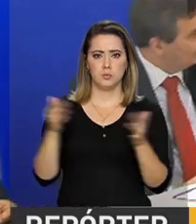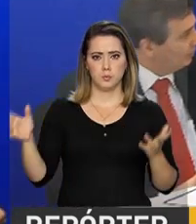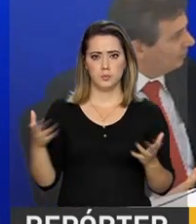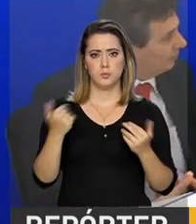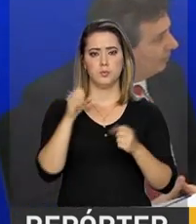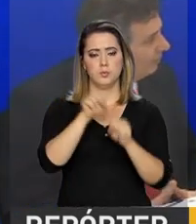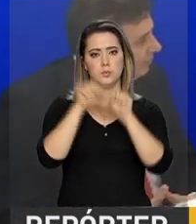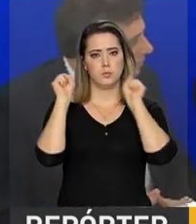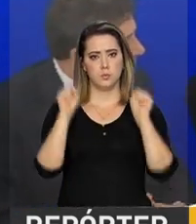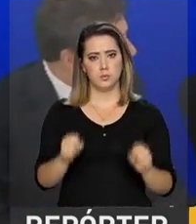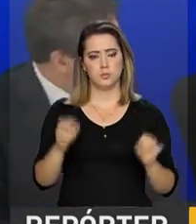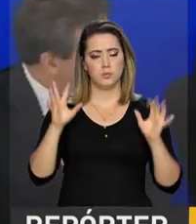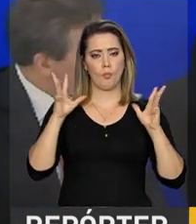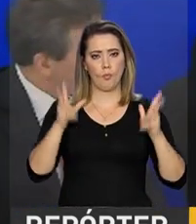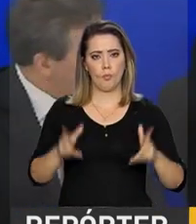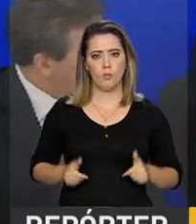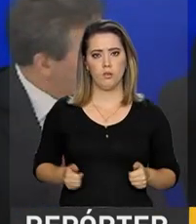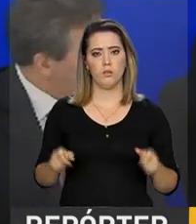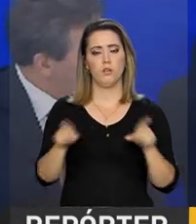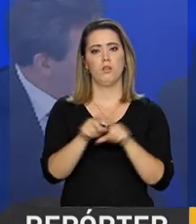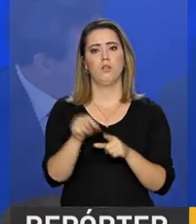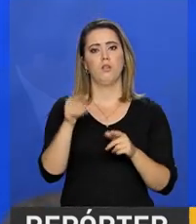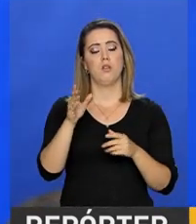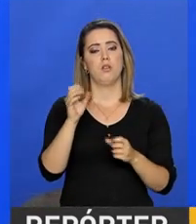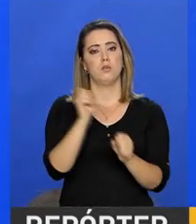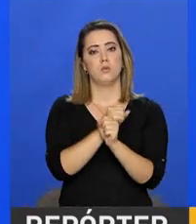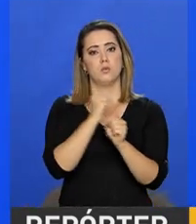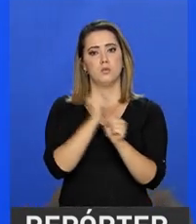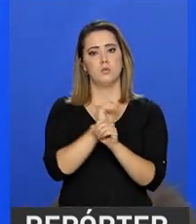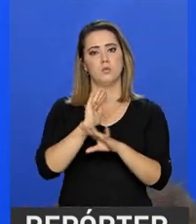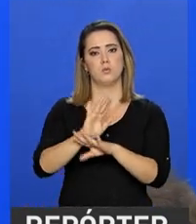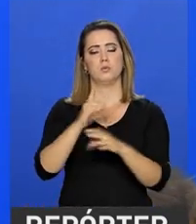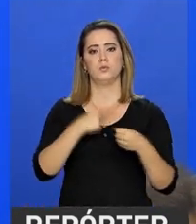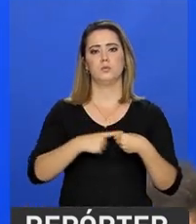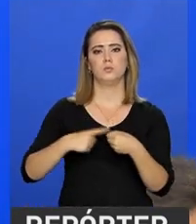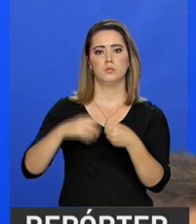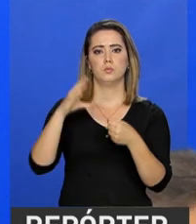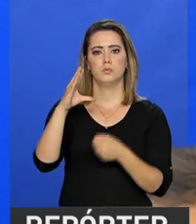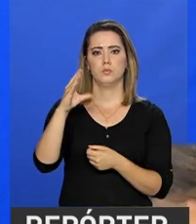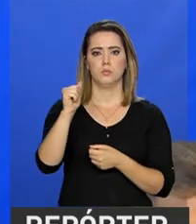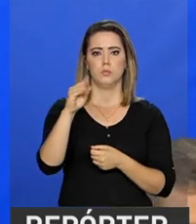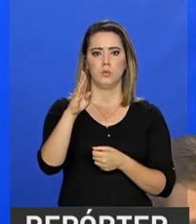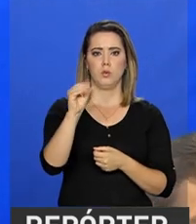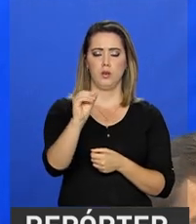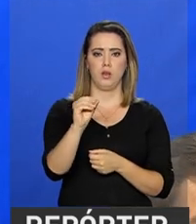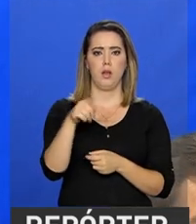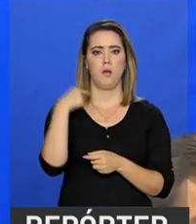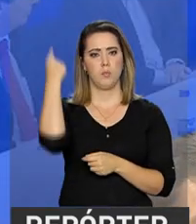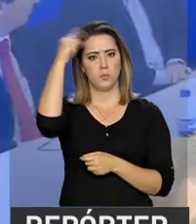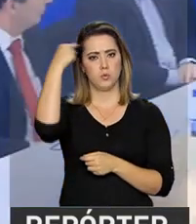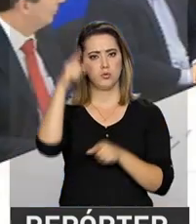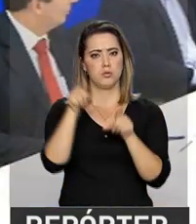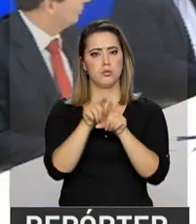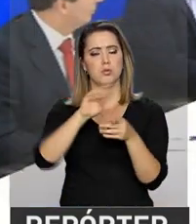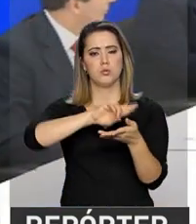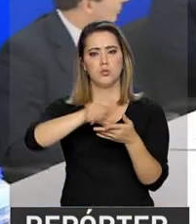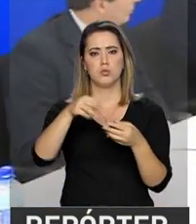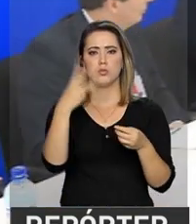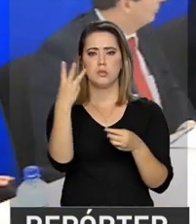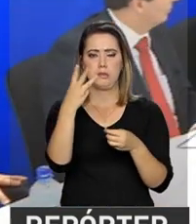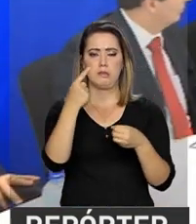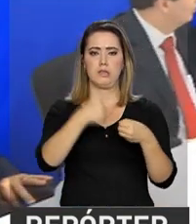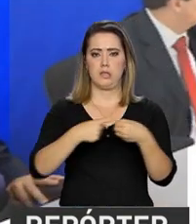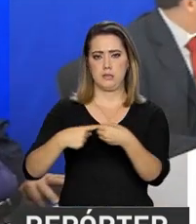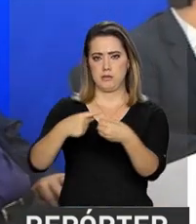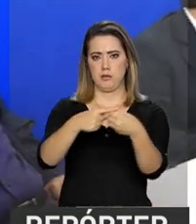do sistema de esgotamento sanitário as obras vão beneficiar os municípios de cabo de santo agostinho jaboatão dos guararapes e goiana